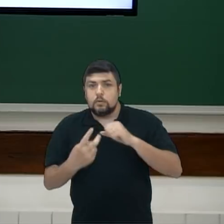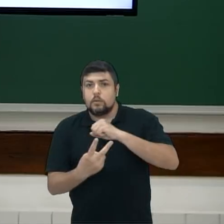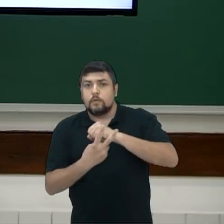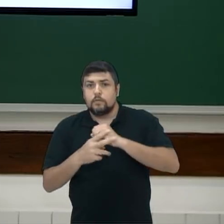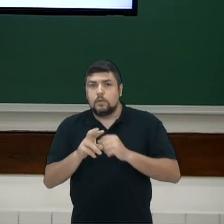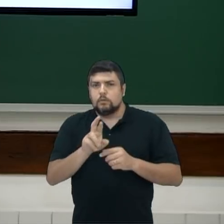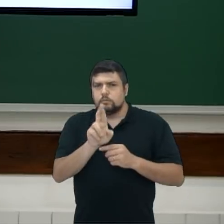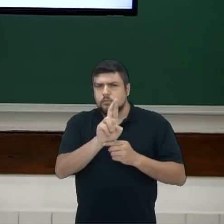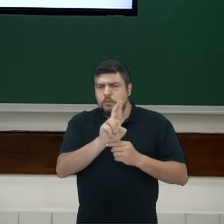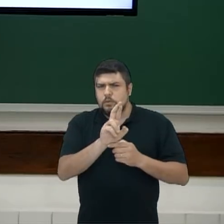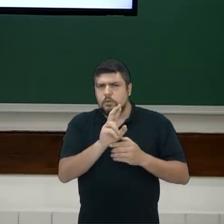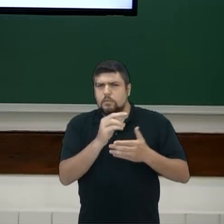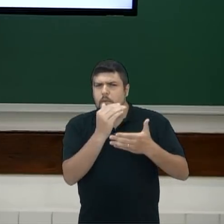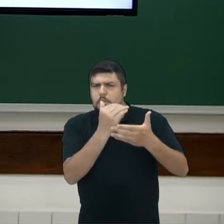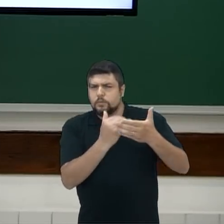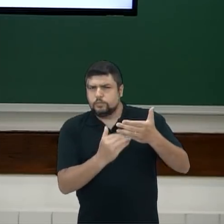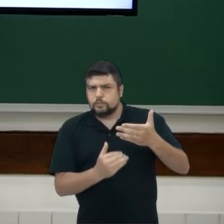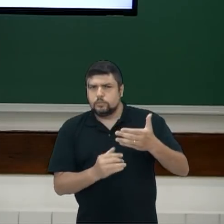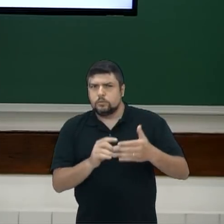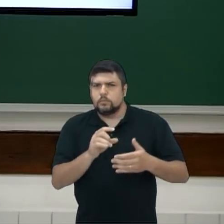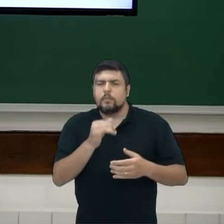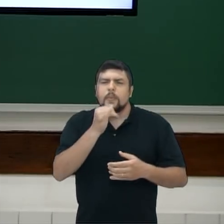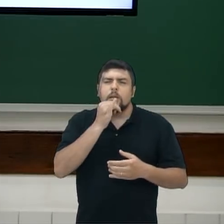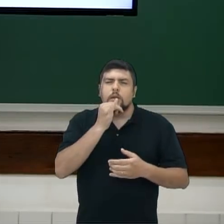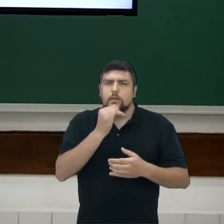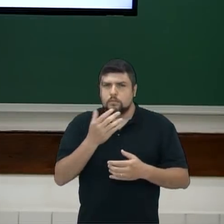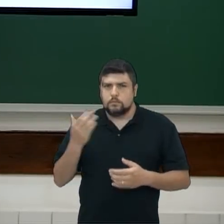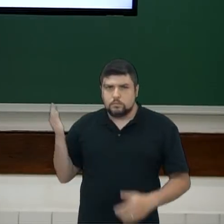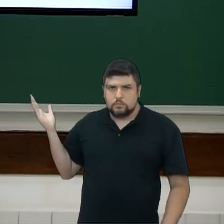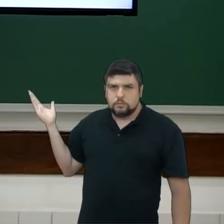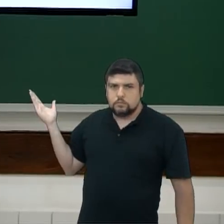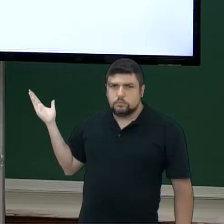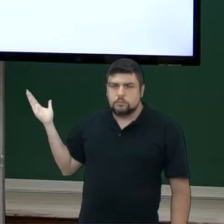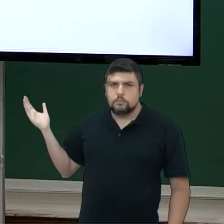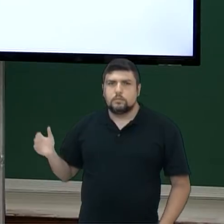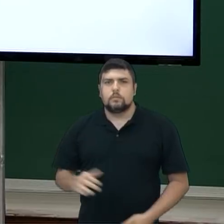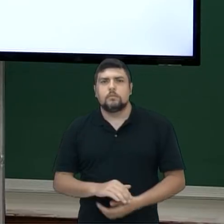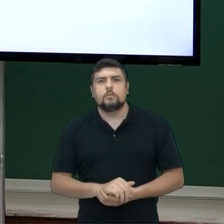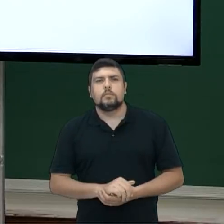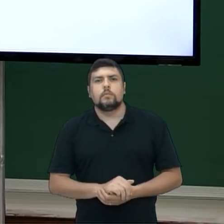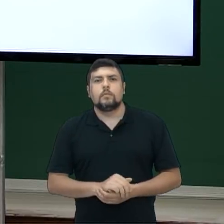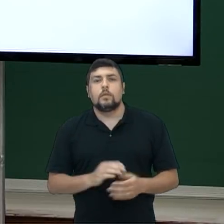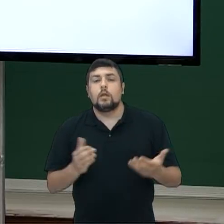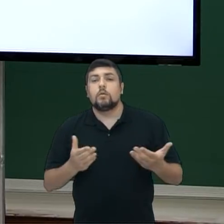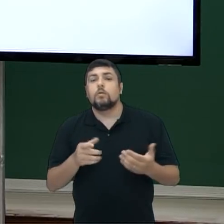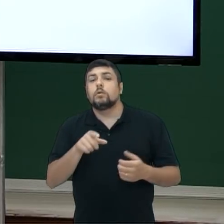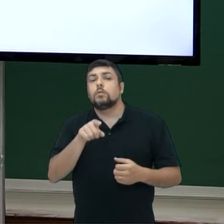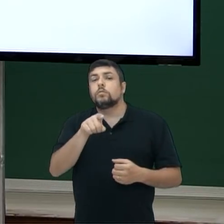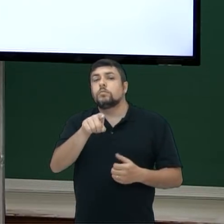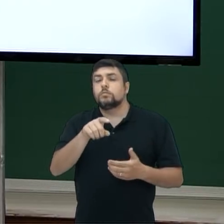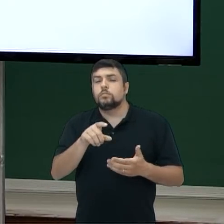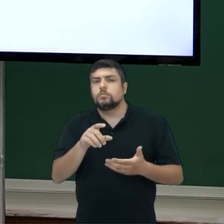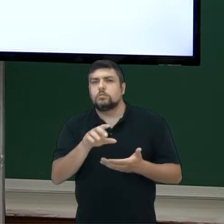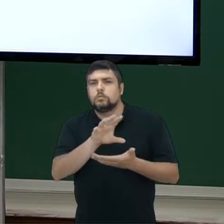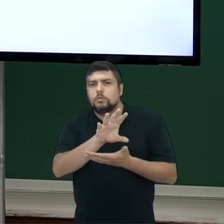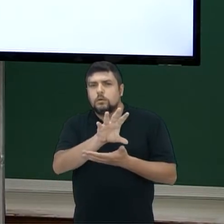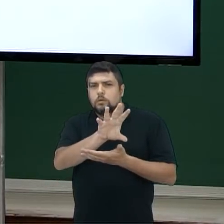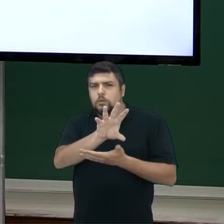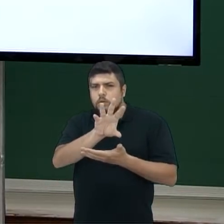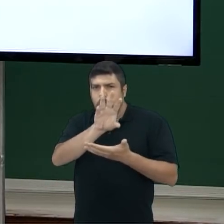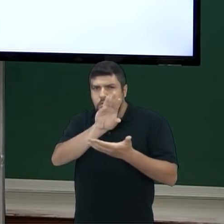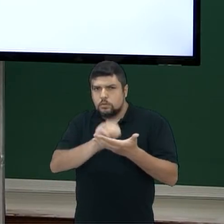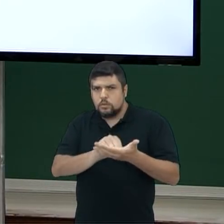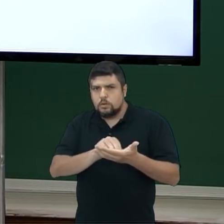regulares. Eu vou dar para vocês alguns exemplos de alguns verbos. Bom, então agora o que eu quero que você faça? Eu quero que você, no seu caderno,